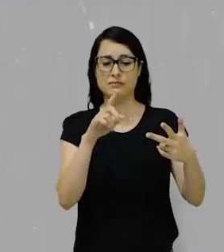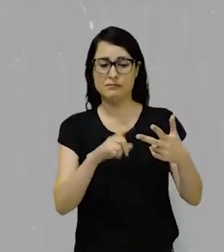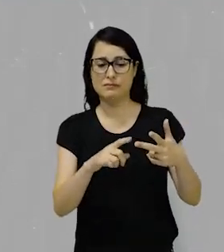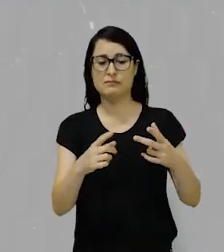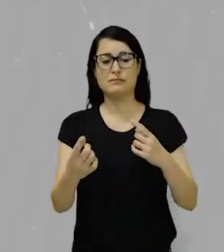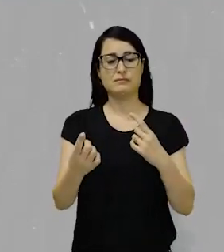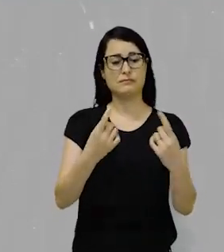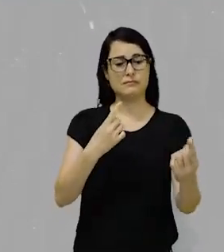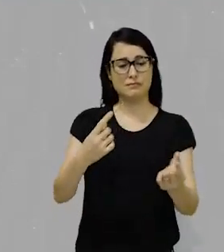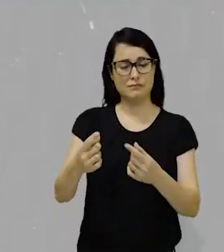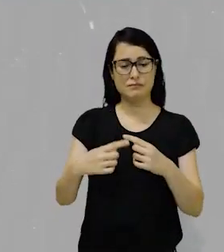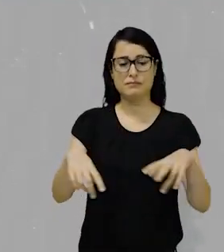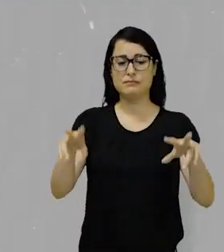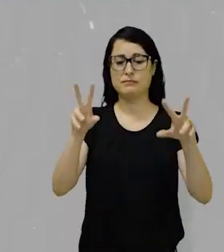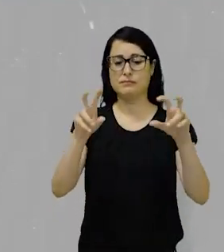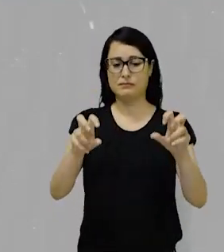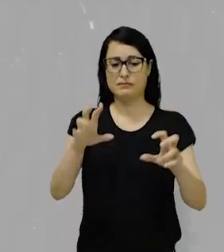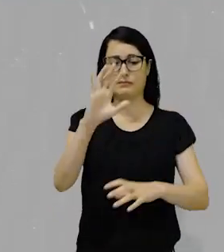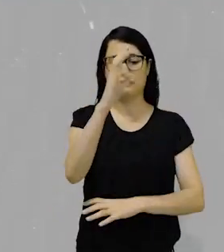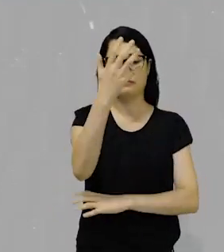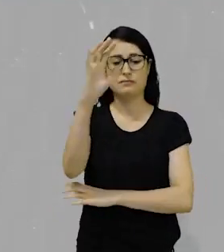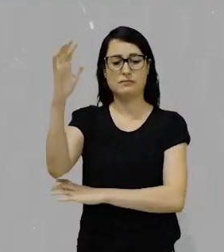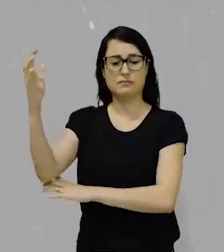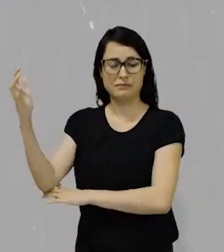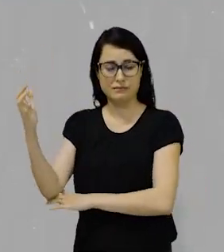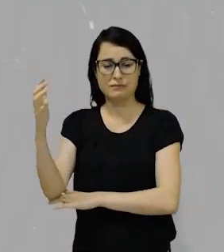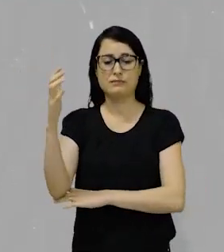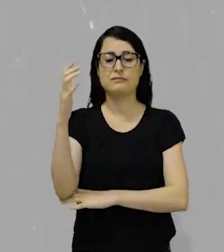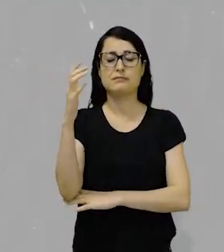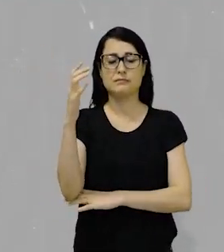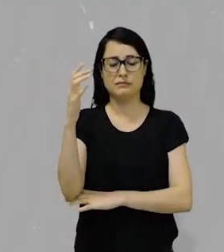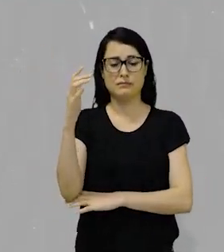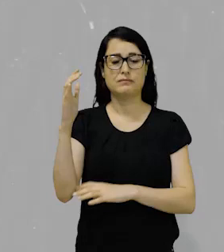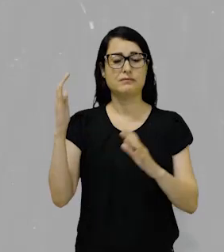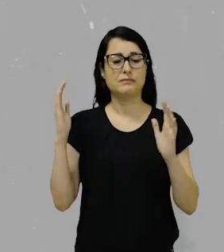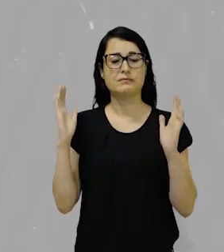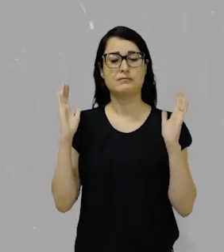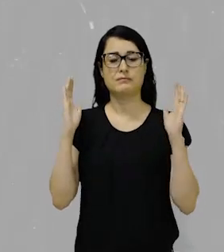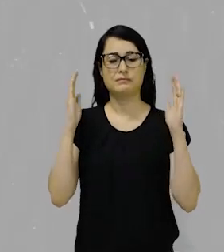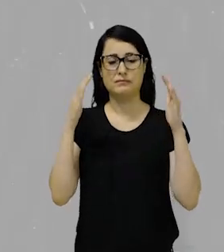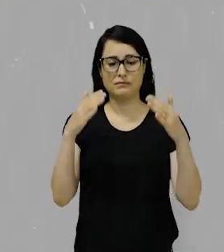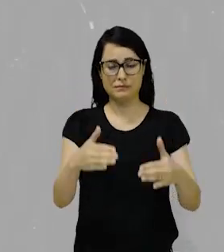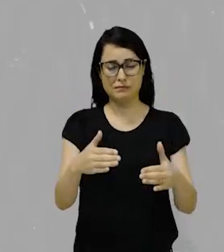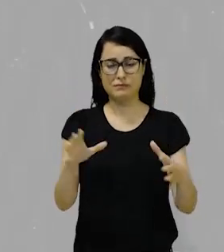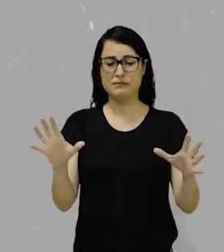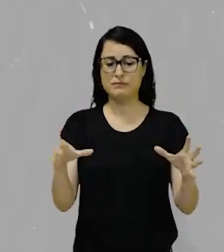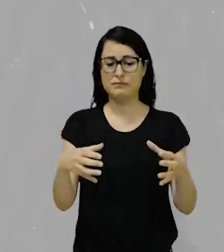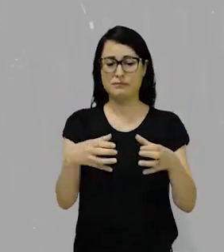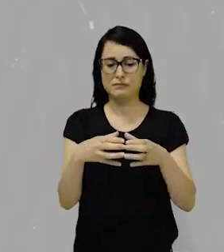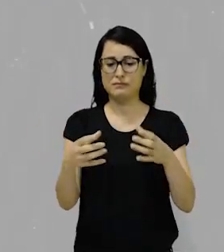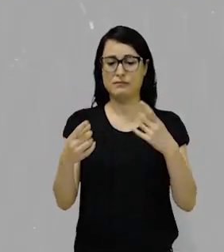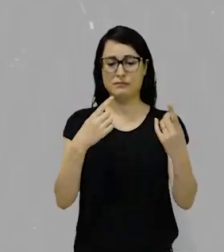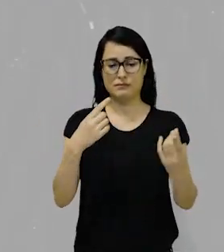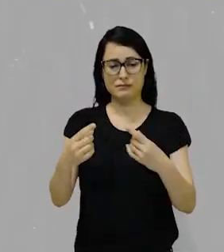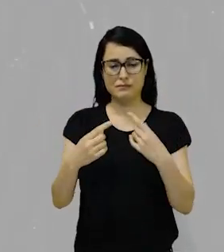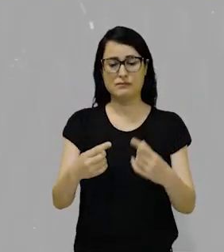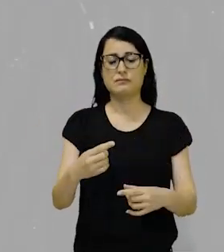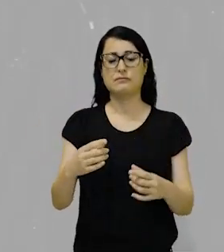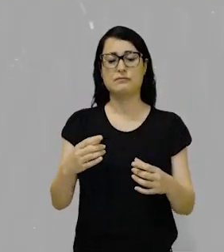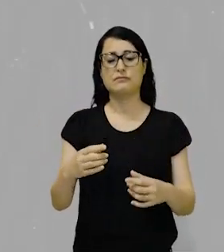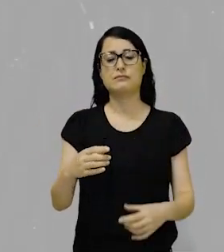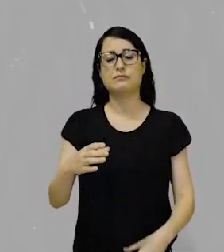do meio ambiente e de suas problemáticas, especificamente, tá, da discussão do Clube de Roma e